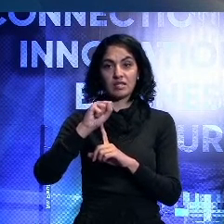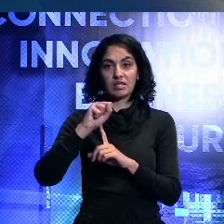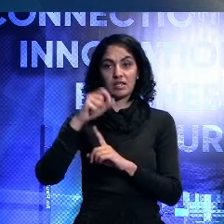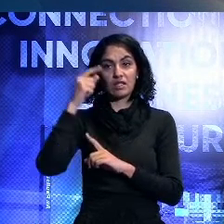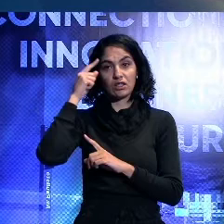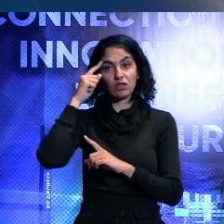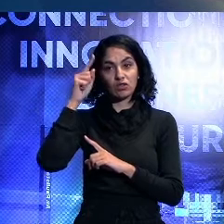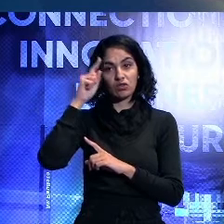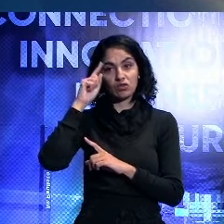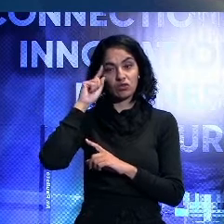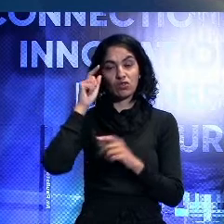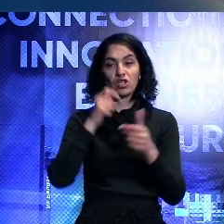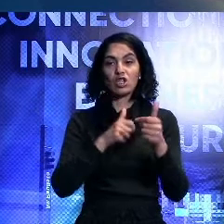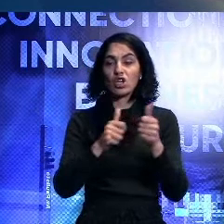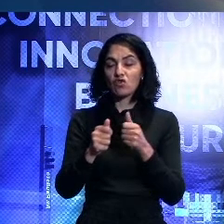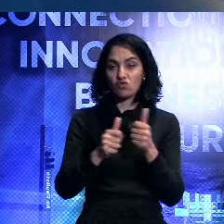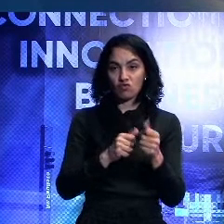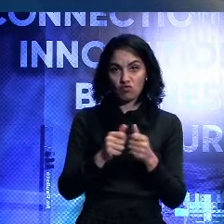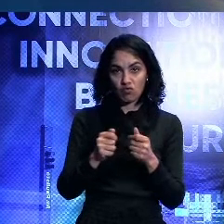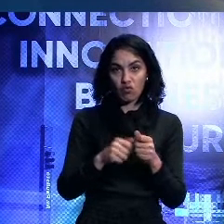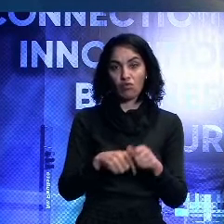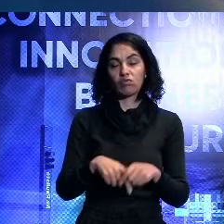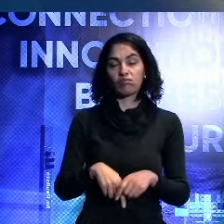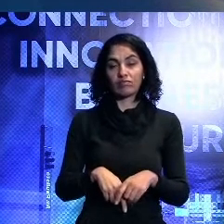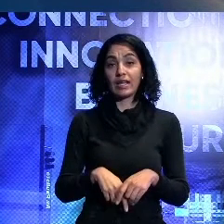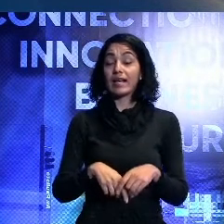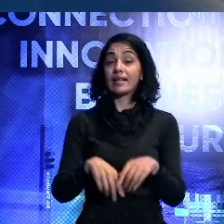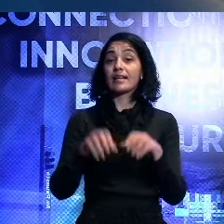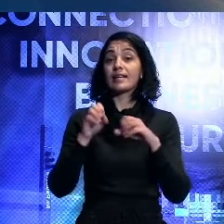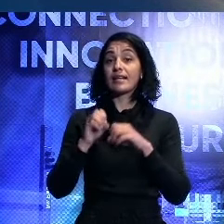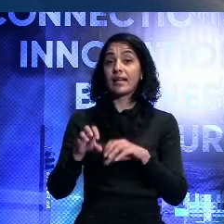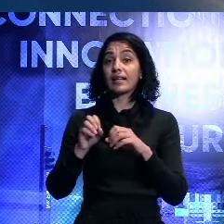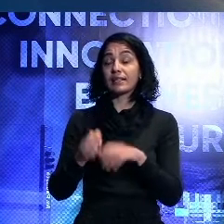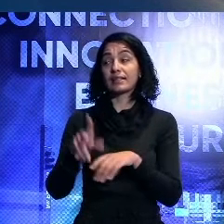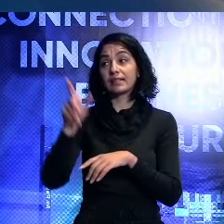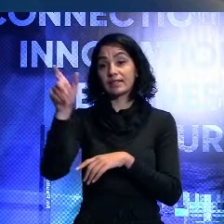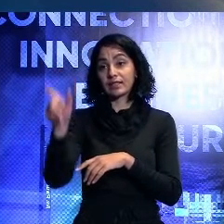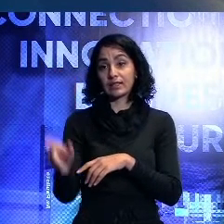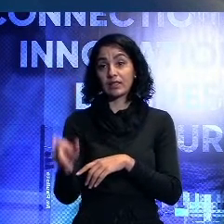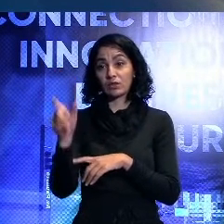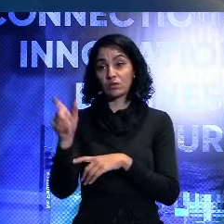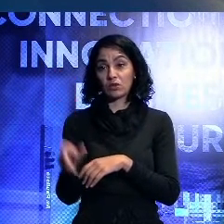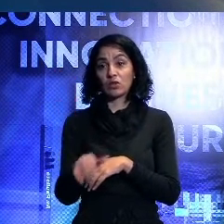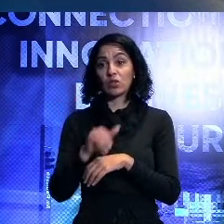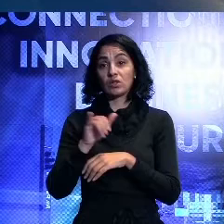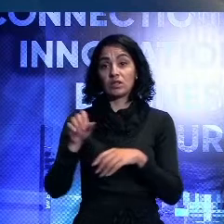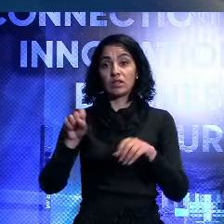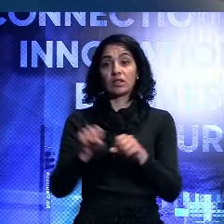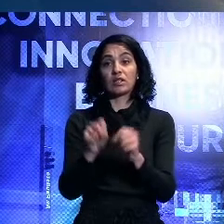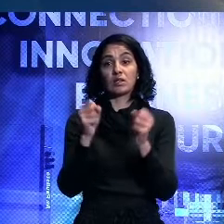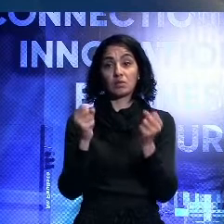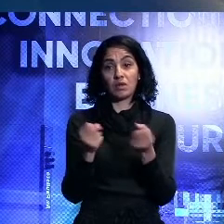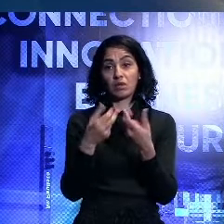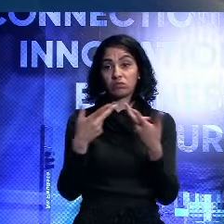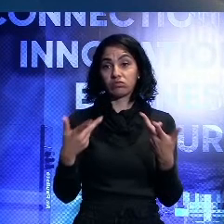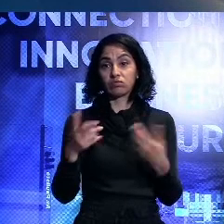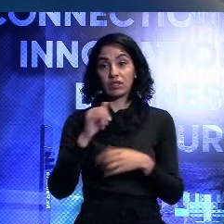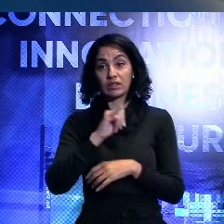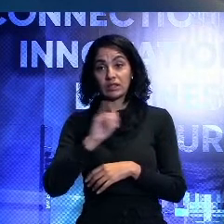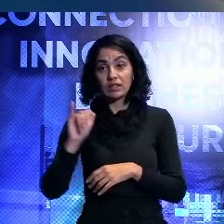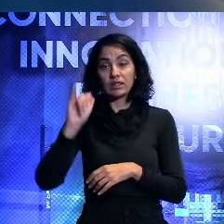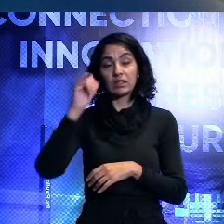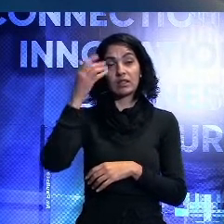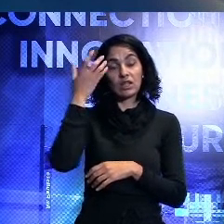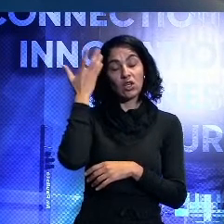E se tal coisa cair? Então, isso já é uma prática dentro da Amazon. Só que isso começou a ficar mais conhecido